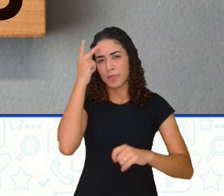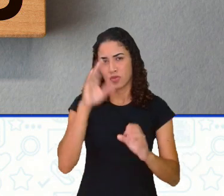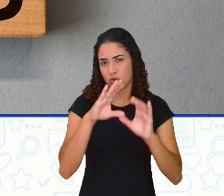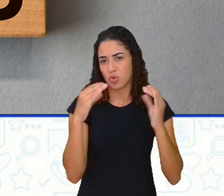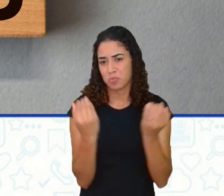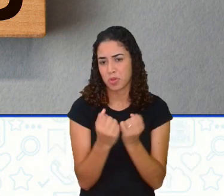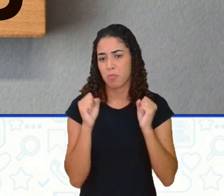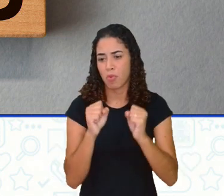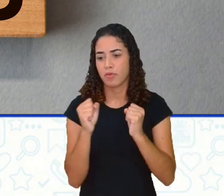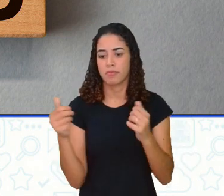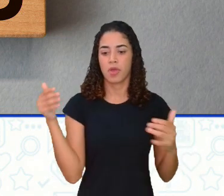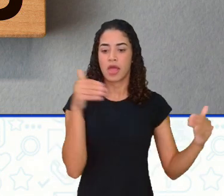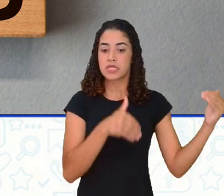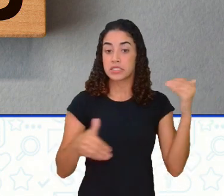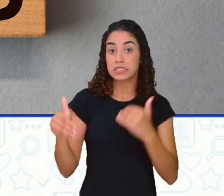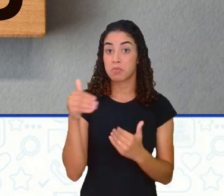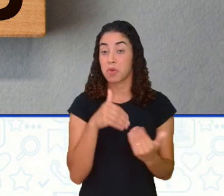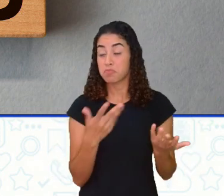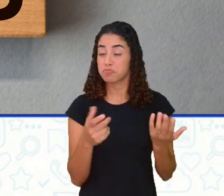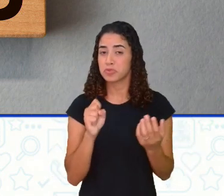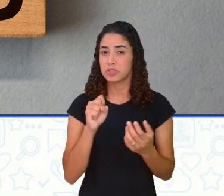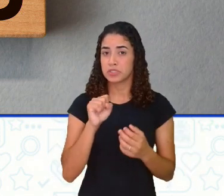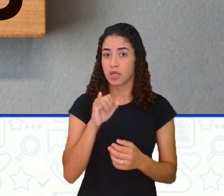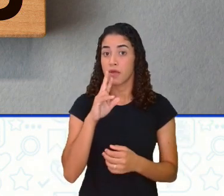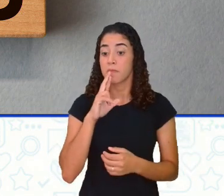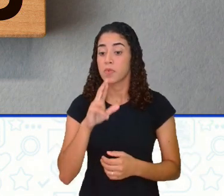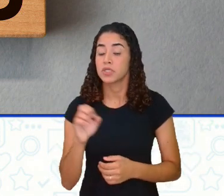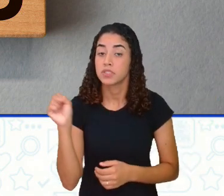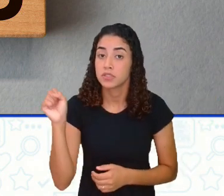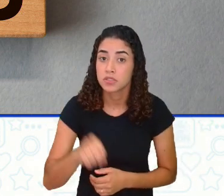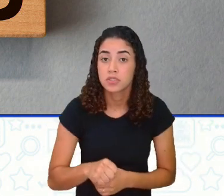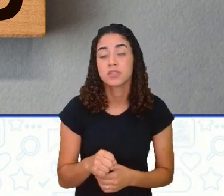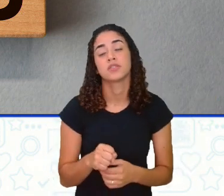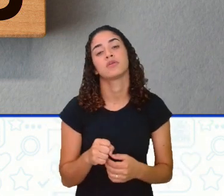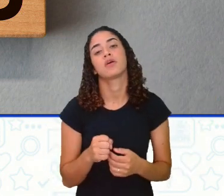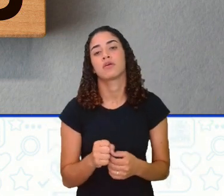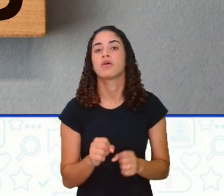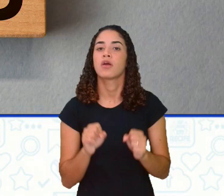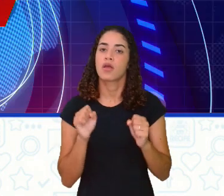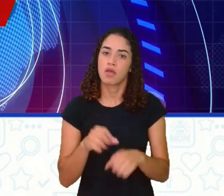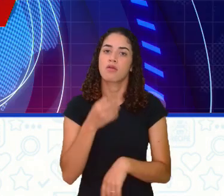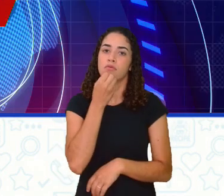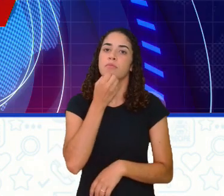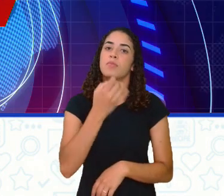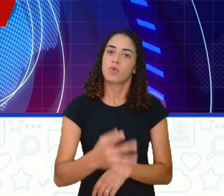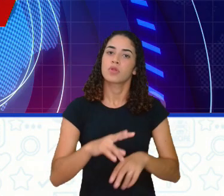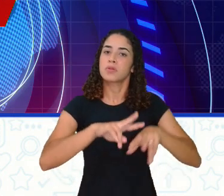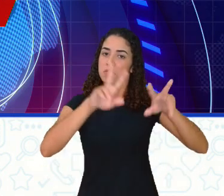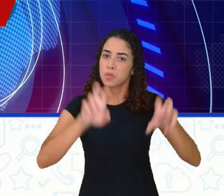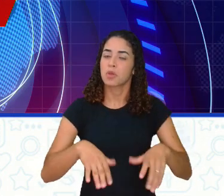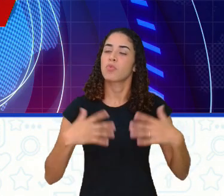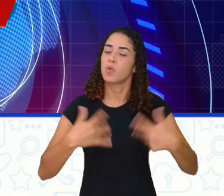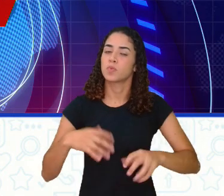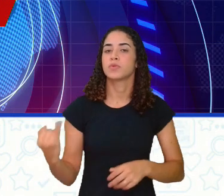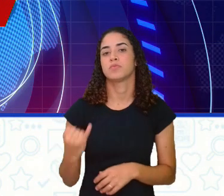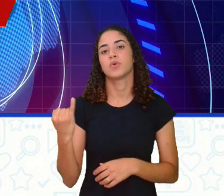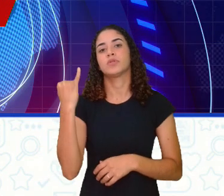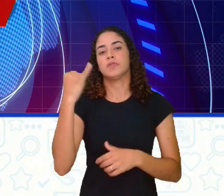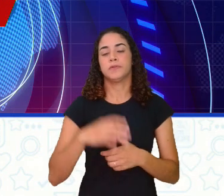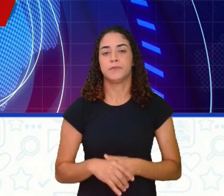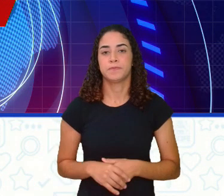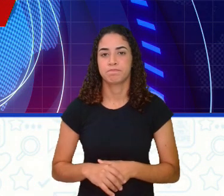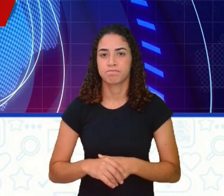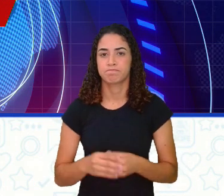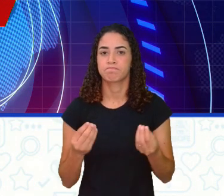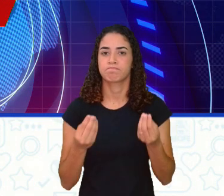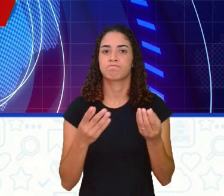se engajem nesse tema? Se a resposta for sim para alguma dessas perguntas, você muito provavelmente tem um tema bastante importante e relevante para